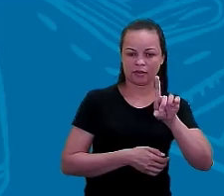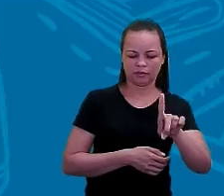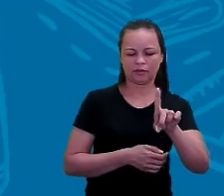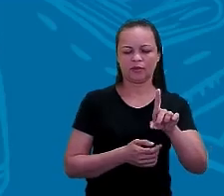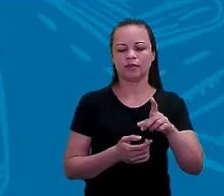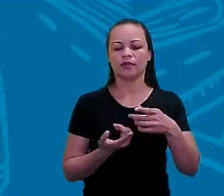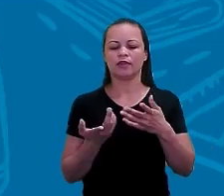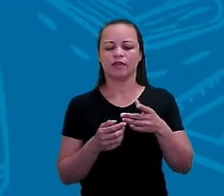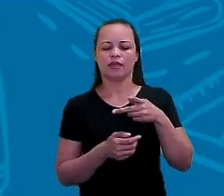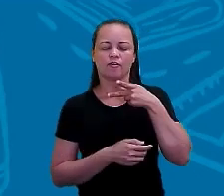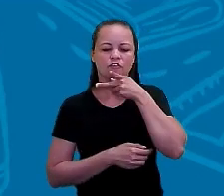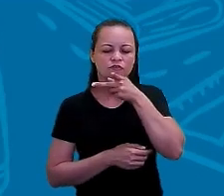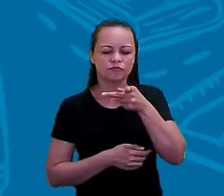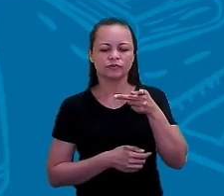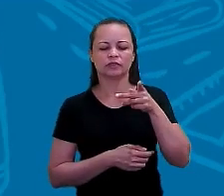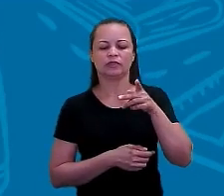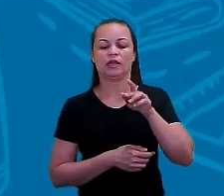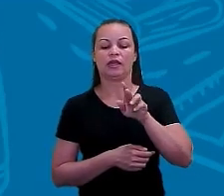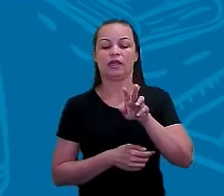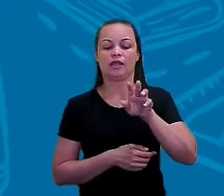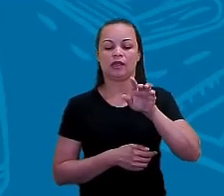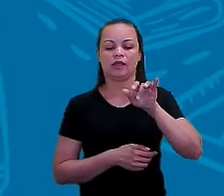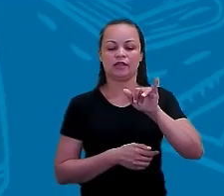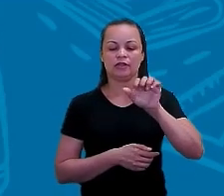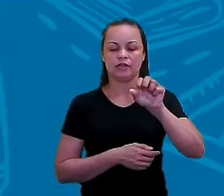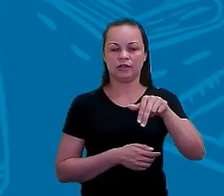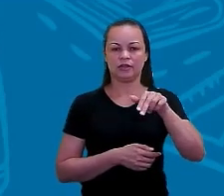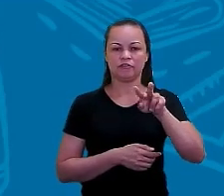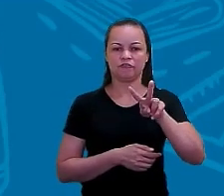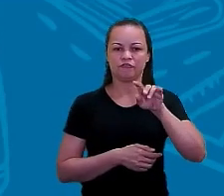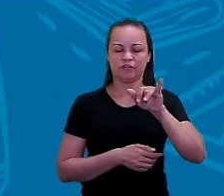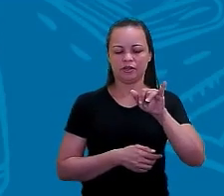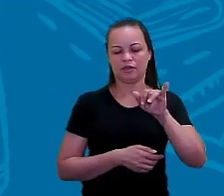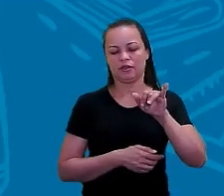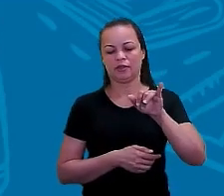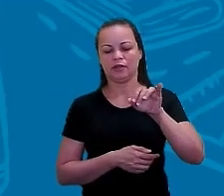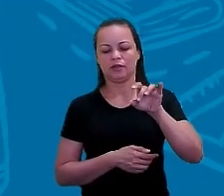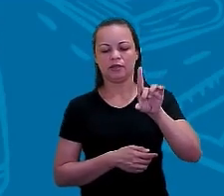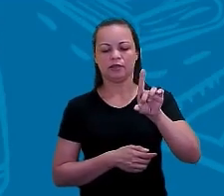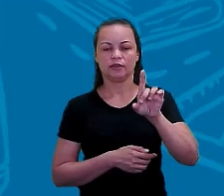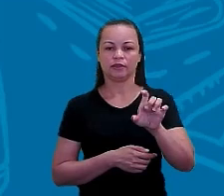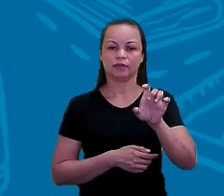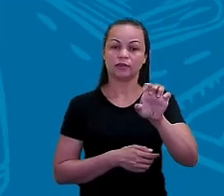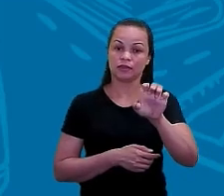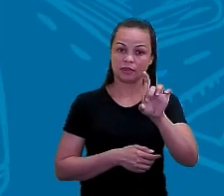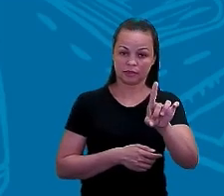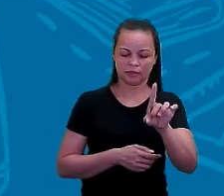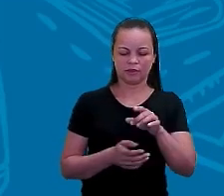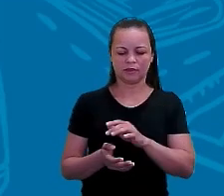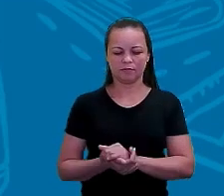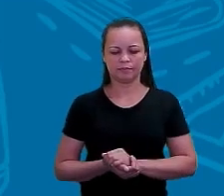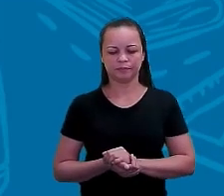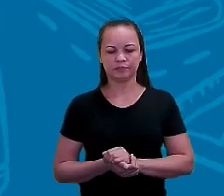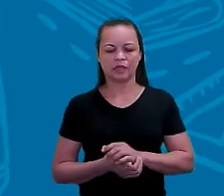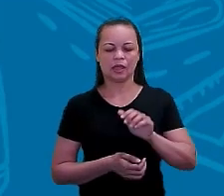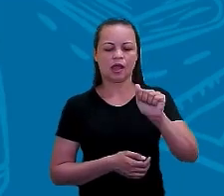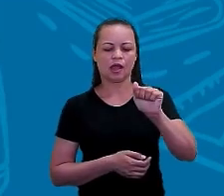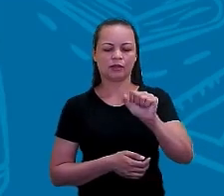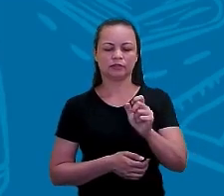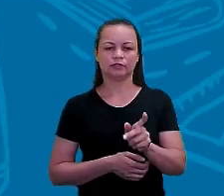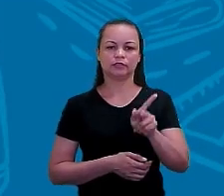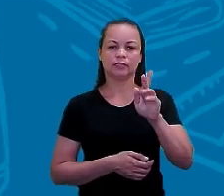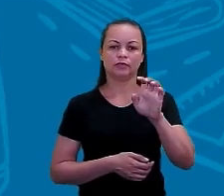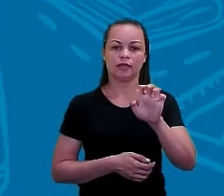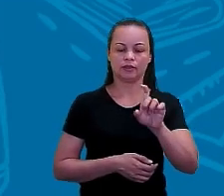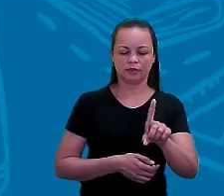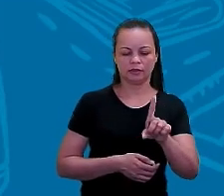convidou, asked, que é perguntar, e ainda tenho use. I use the subway every